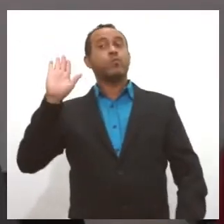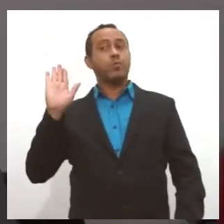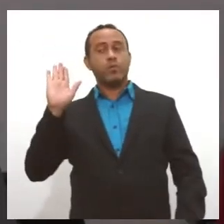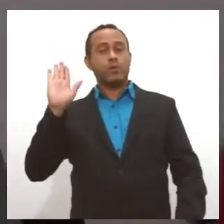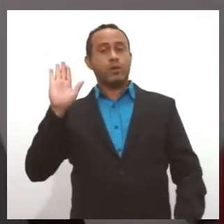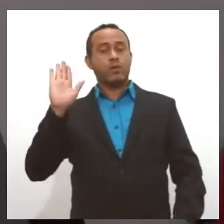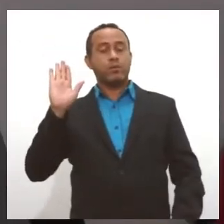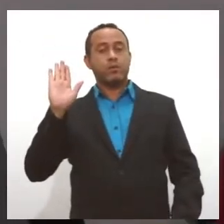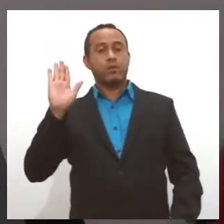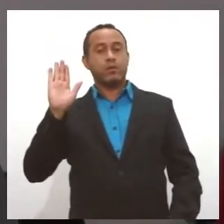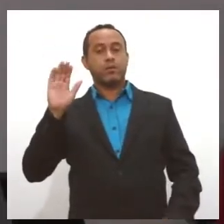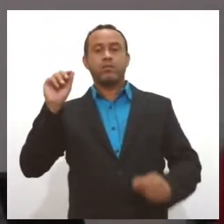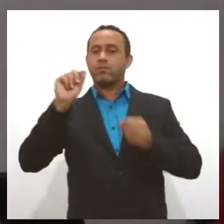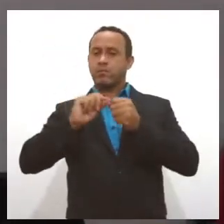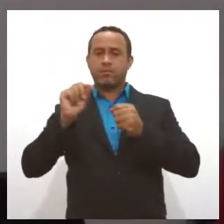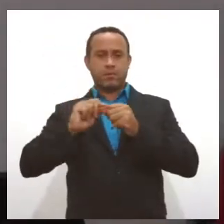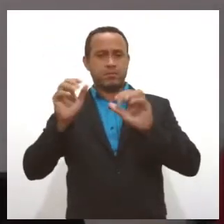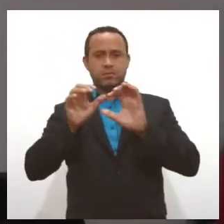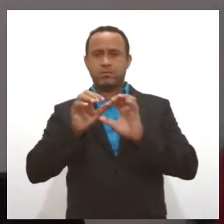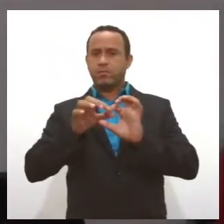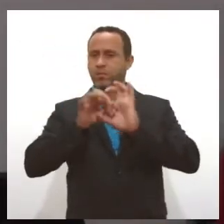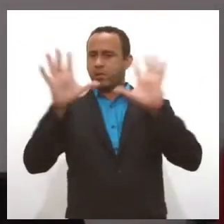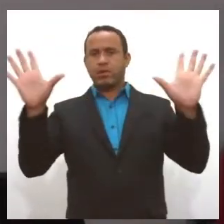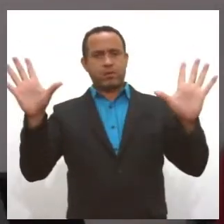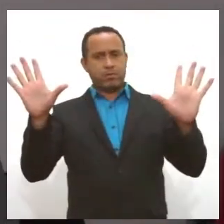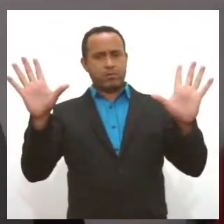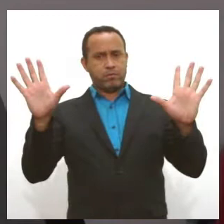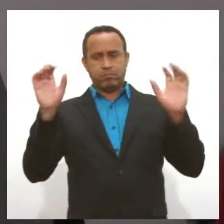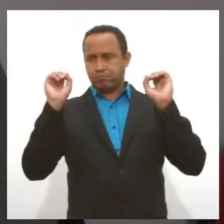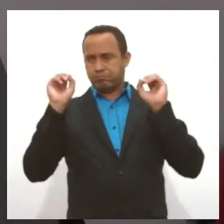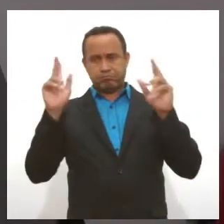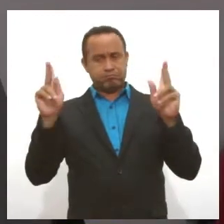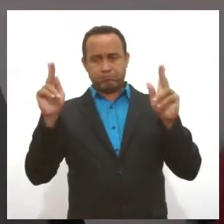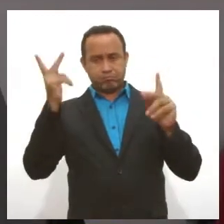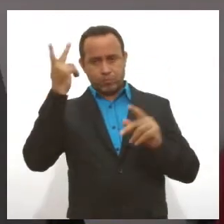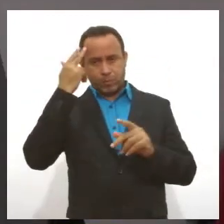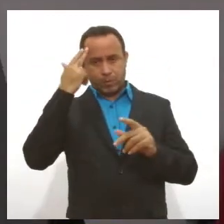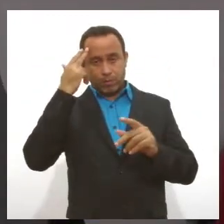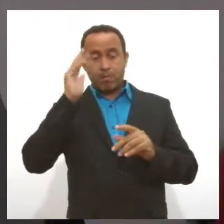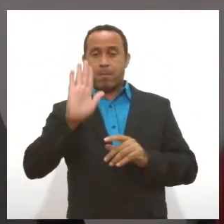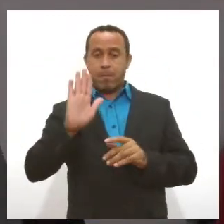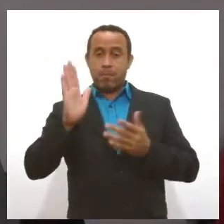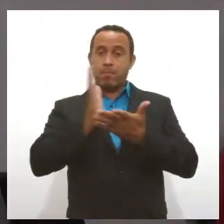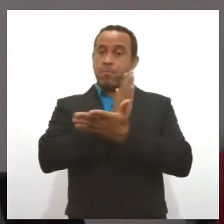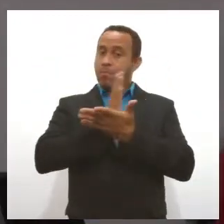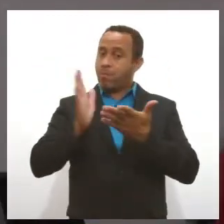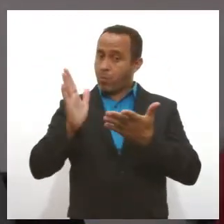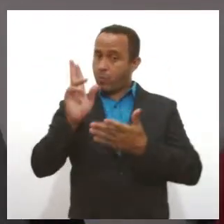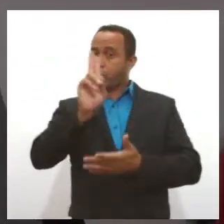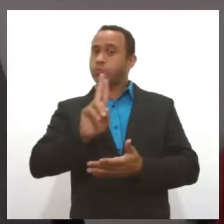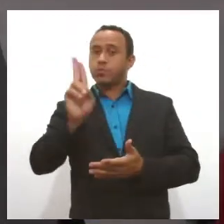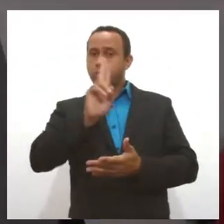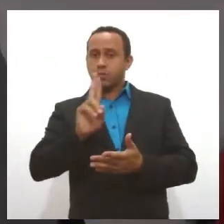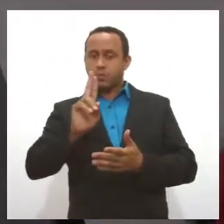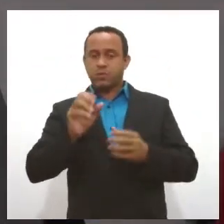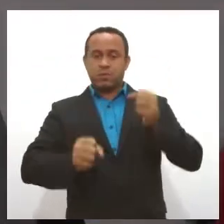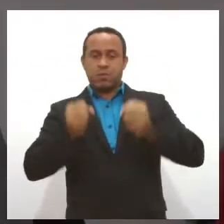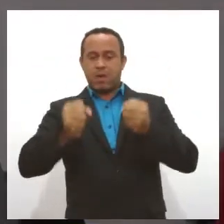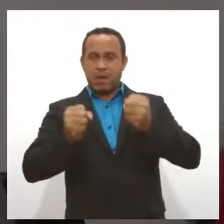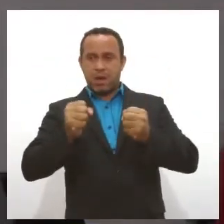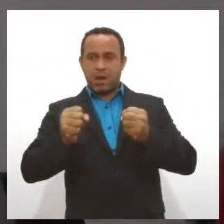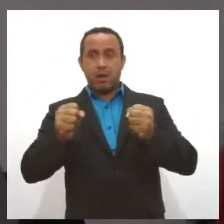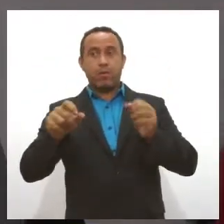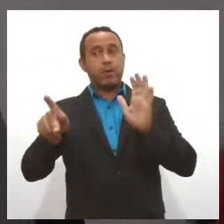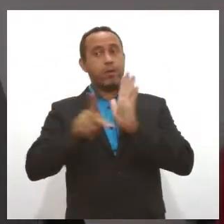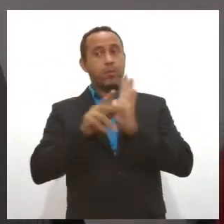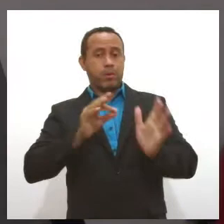poder praticar sua campanha também livremente, certo? Então, infelizmente, alguns utilizam viaturas, vestimentas